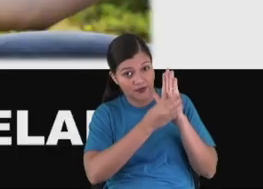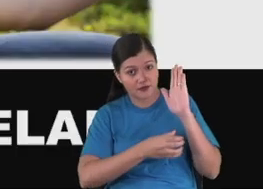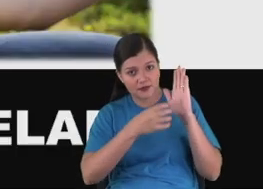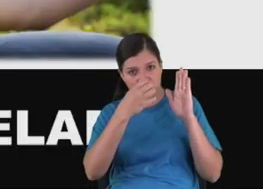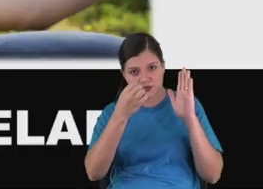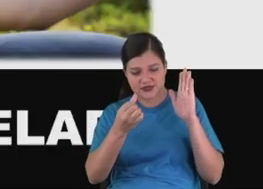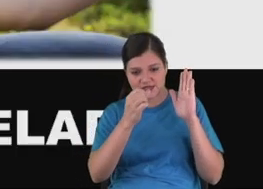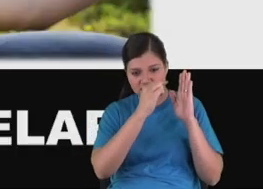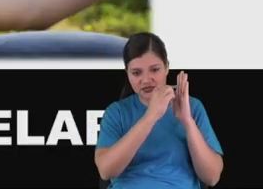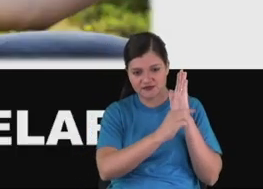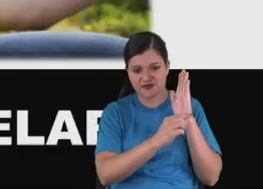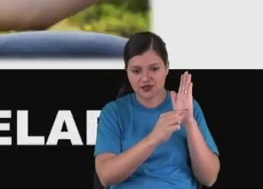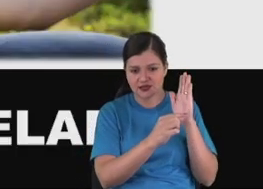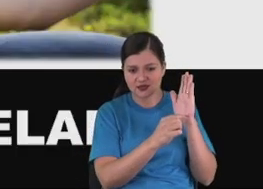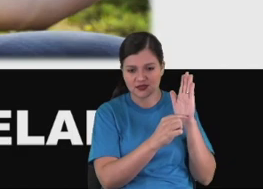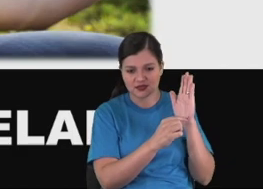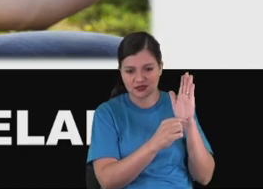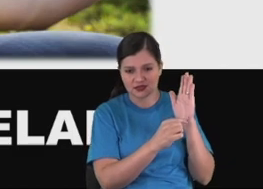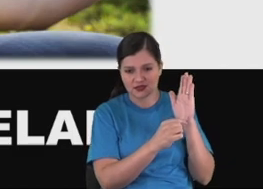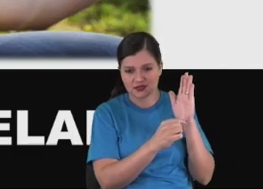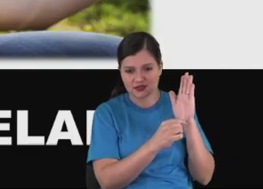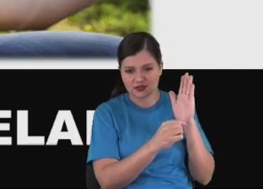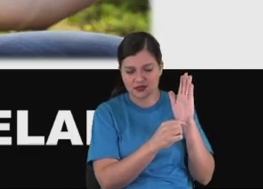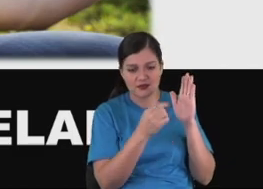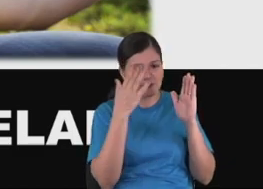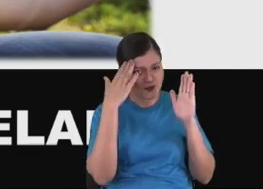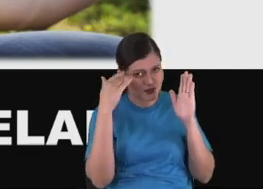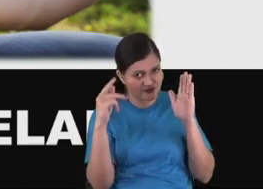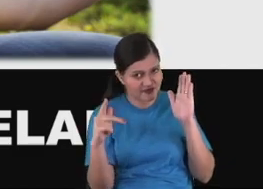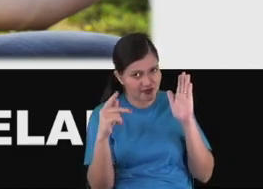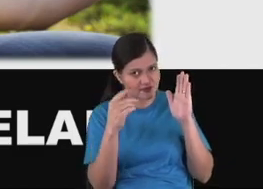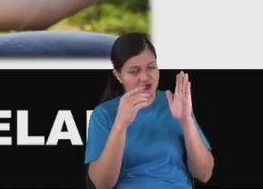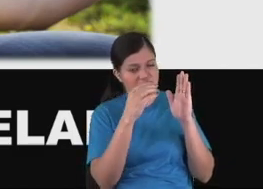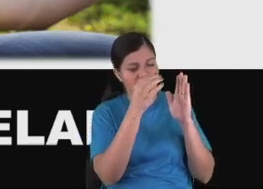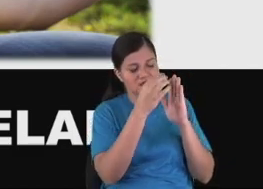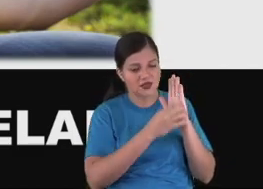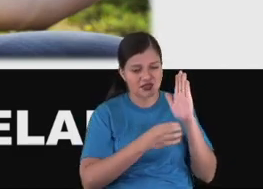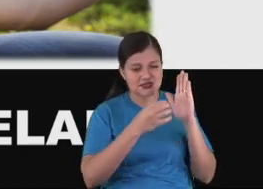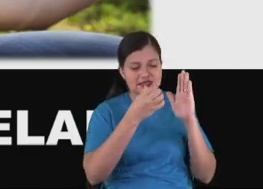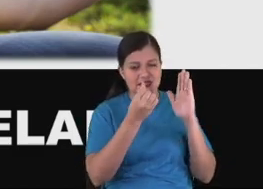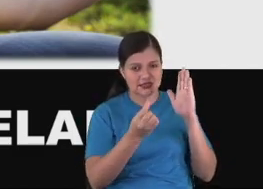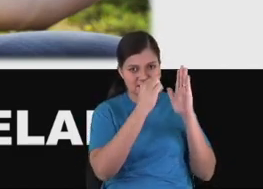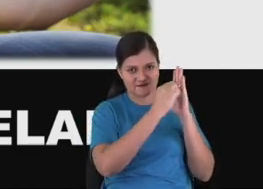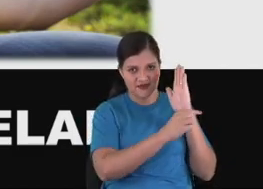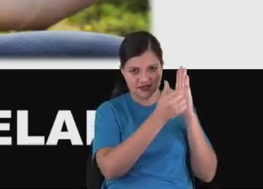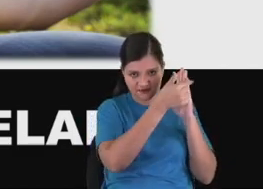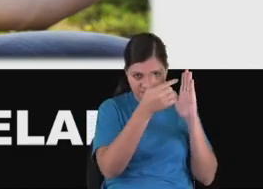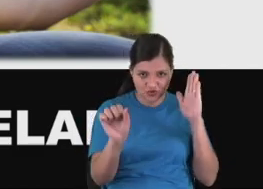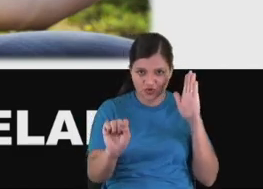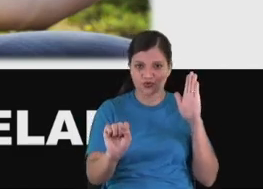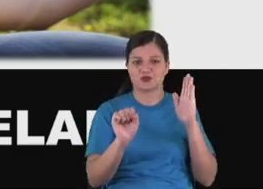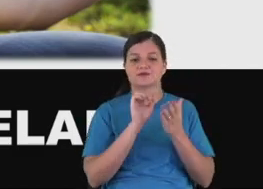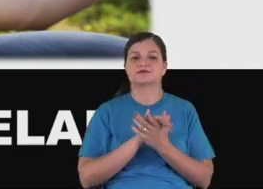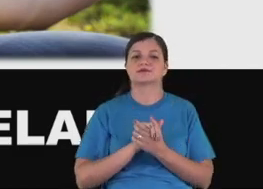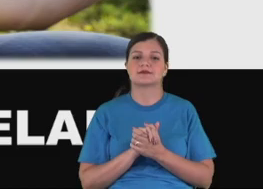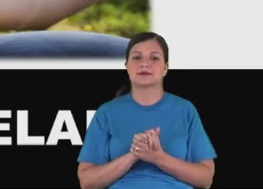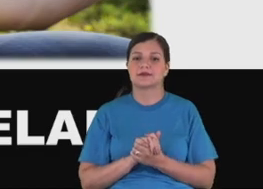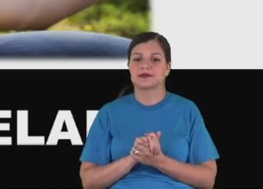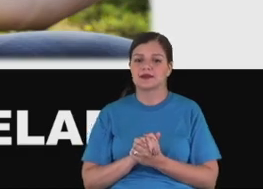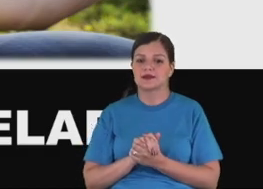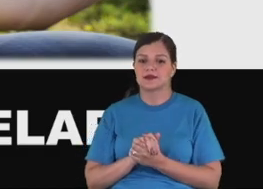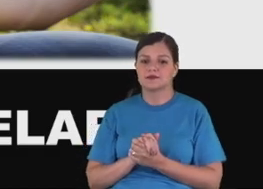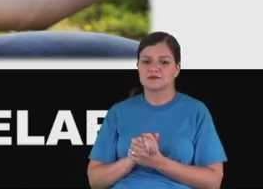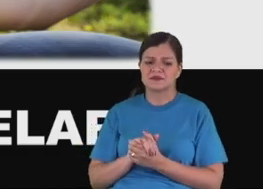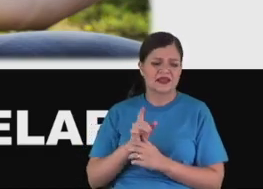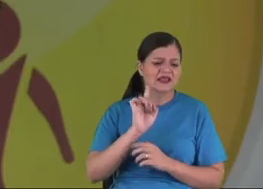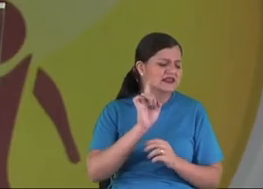Eu falei o versículo de responsabilidade, Provérbios 6, de 1 a 5. Né? Não protelar. Provérbios 6, 28. Mamãe,